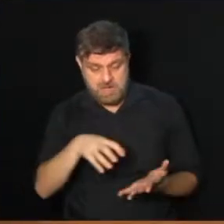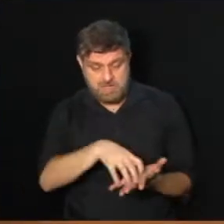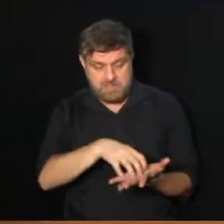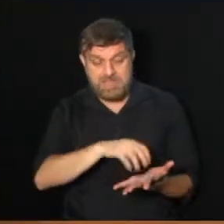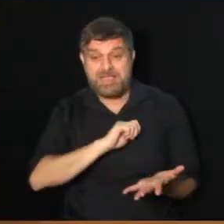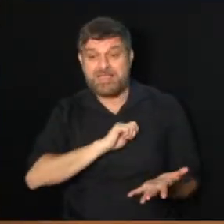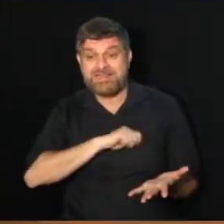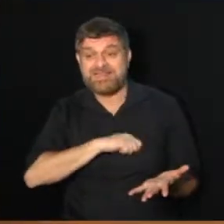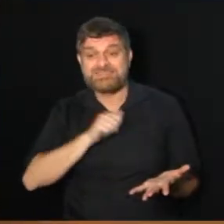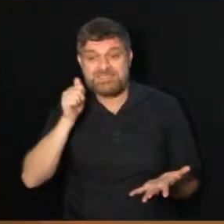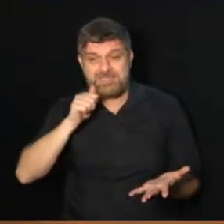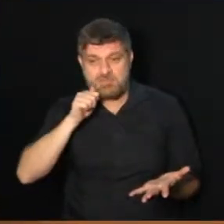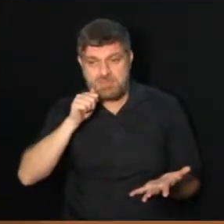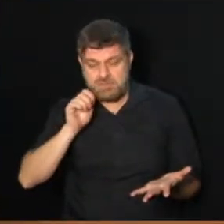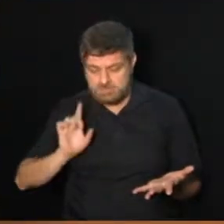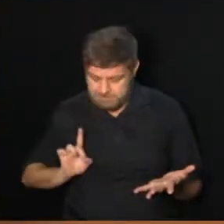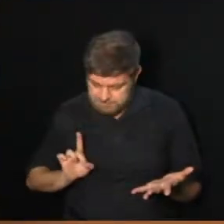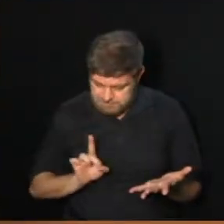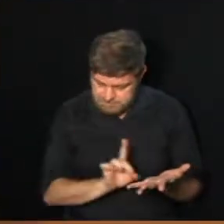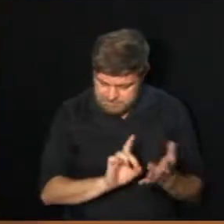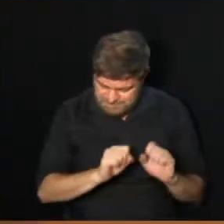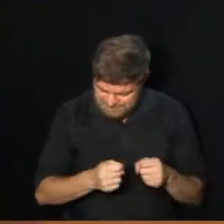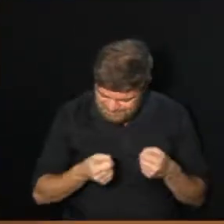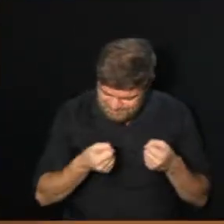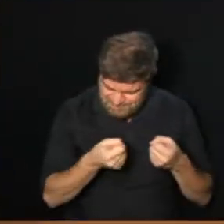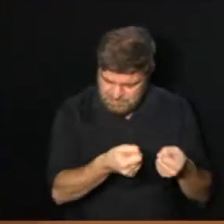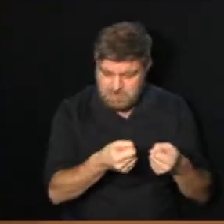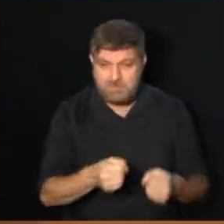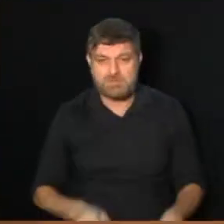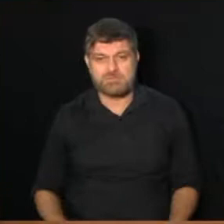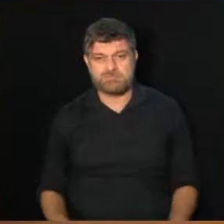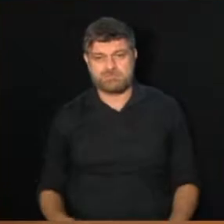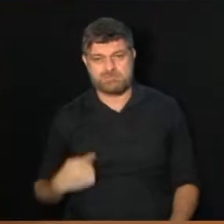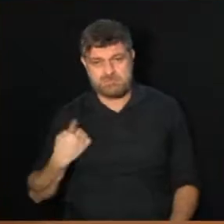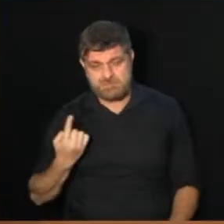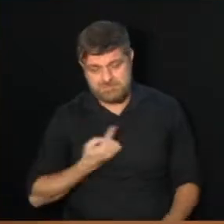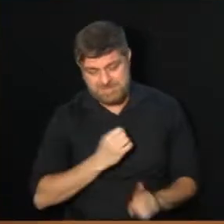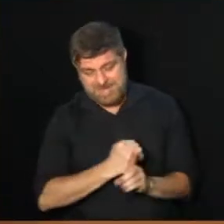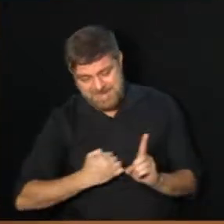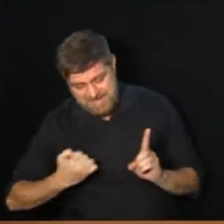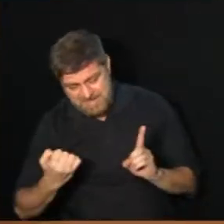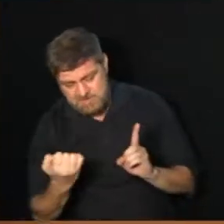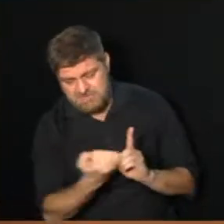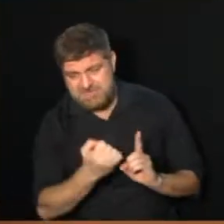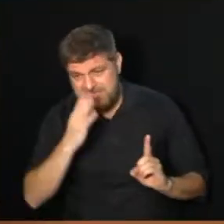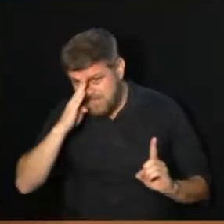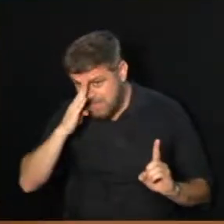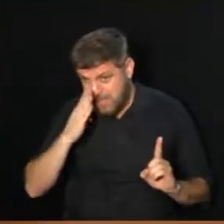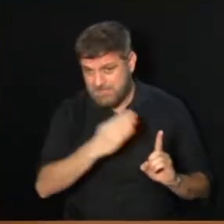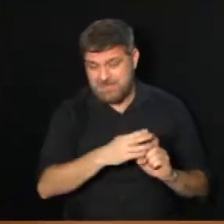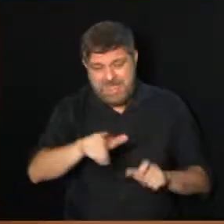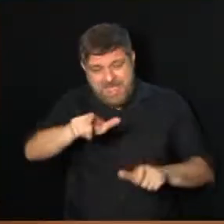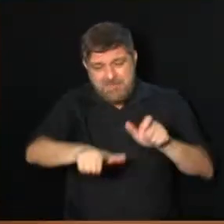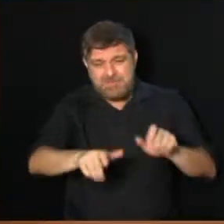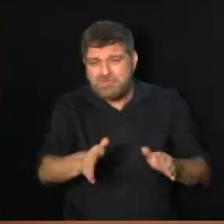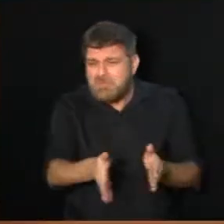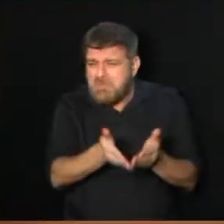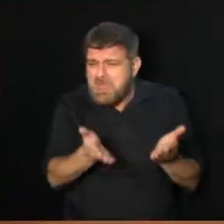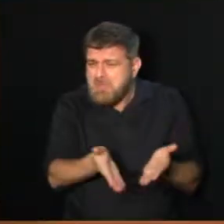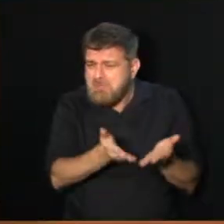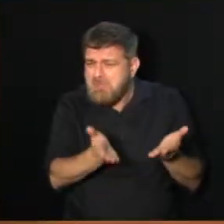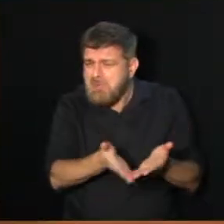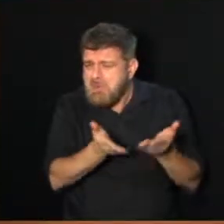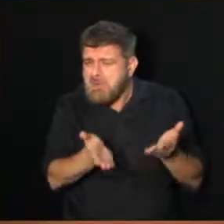fazendo isso, somando esforço para que a nossa sociedade, principalmente os mais necessitados desse